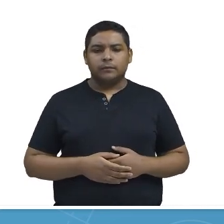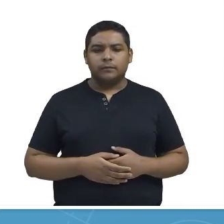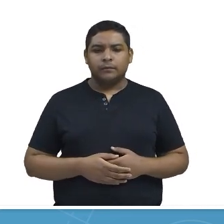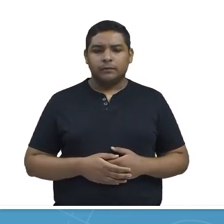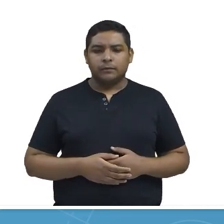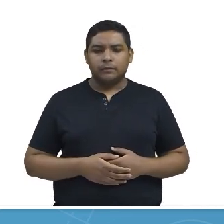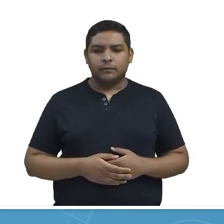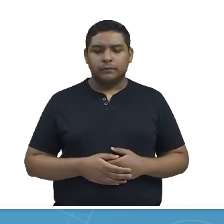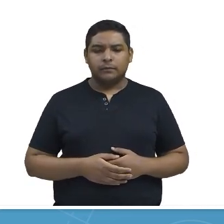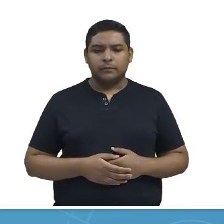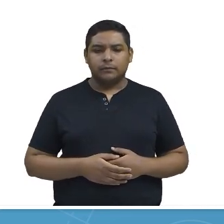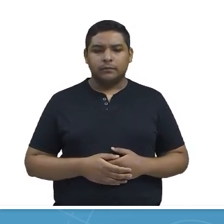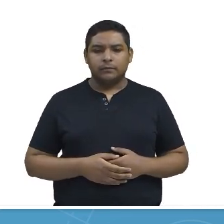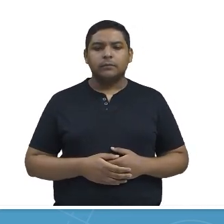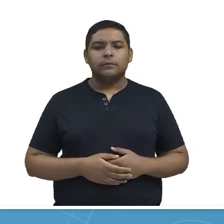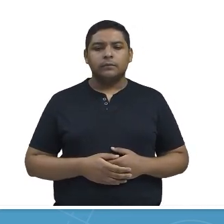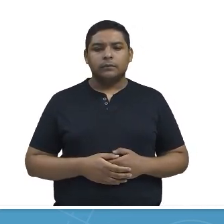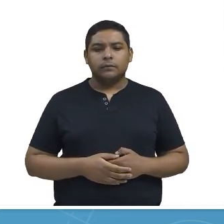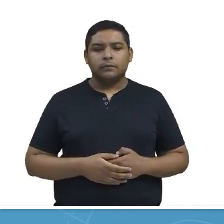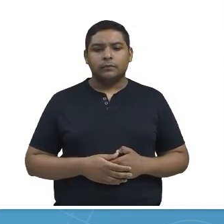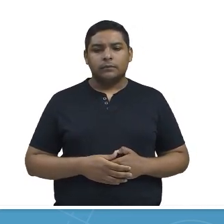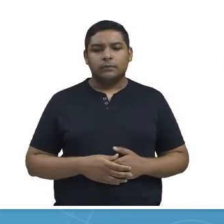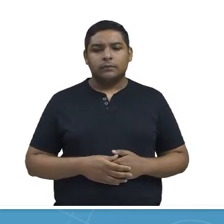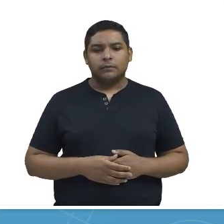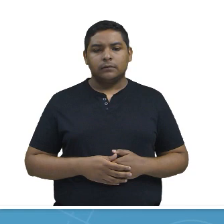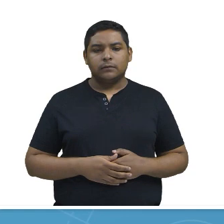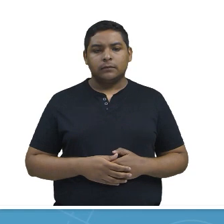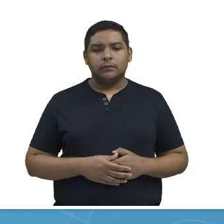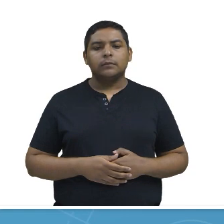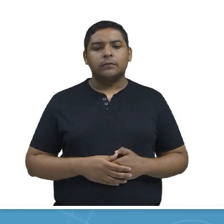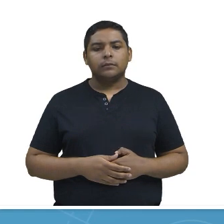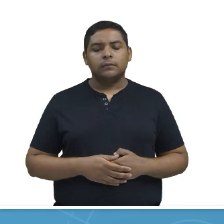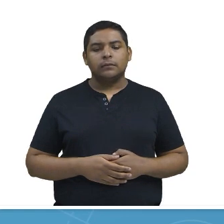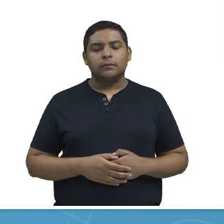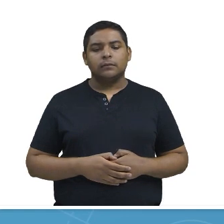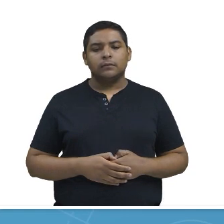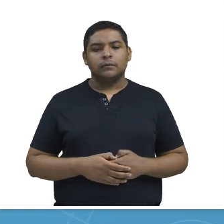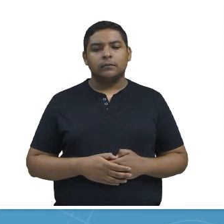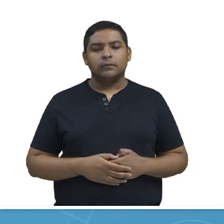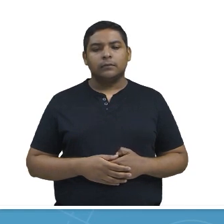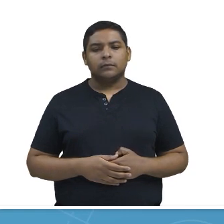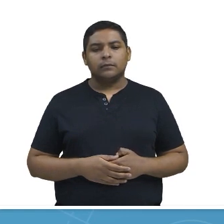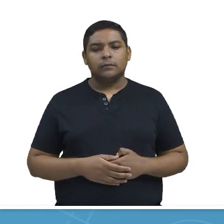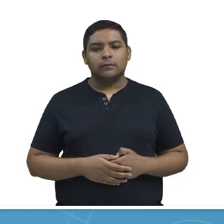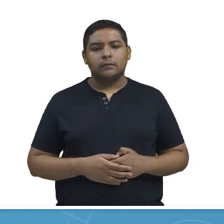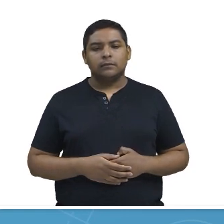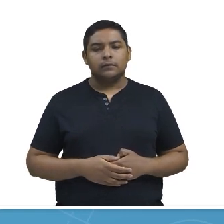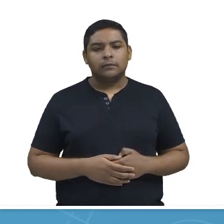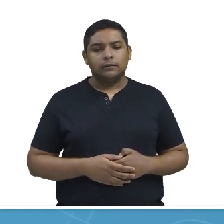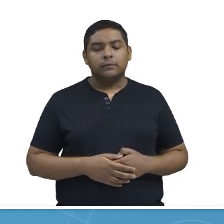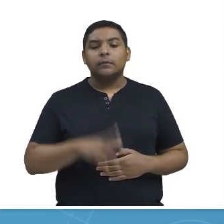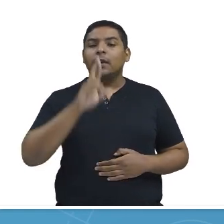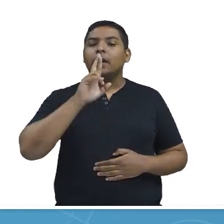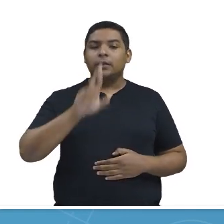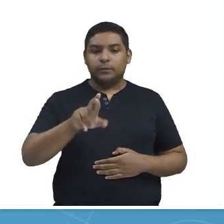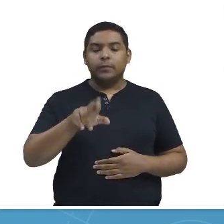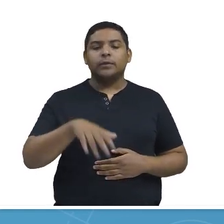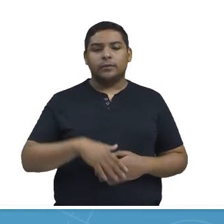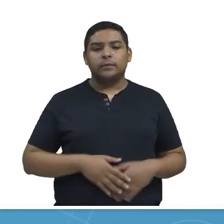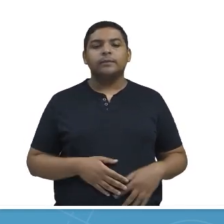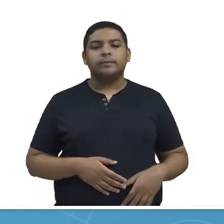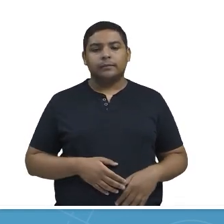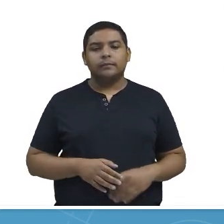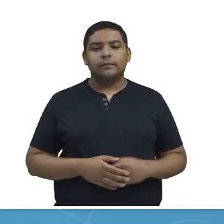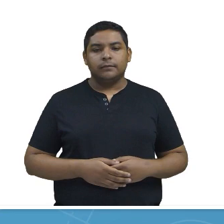of the hospital. Eita, tem hospital no meio. Então, ele quebrou alguma coisa. Vamos ver aqui a resposta. Então,